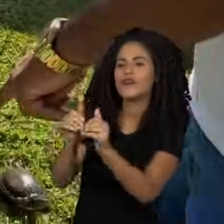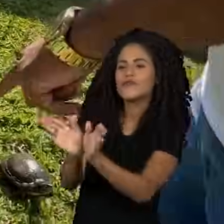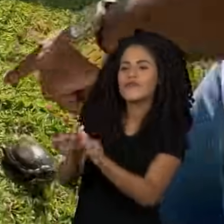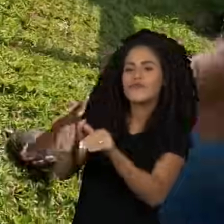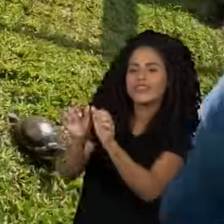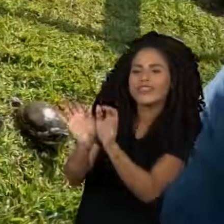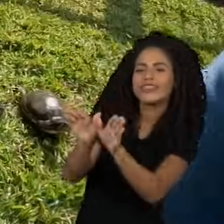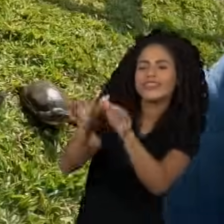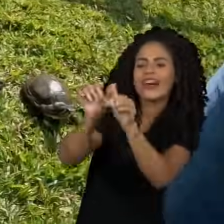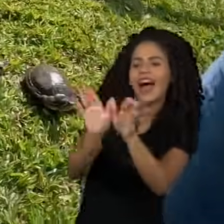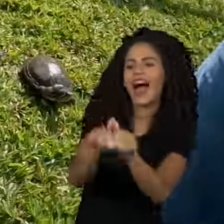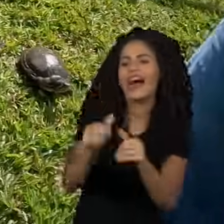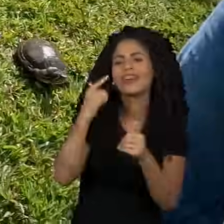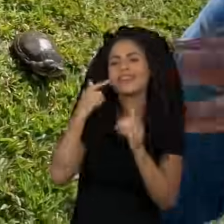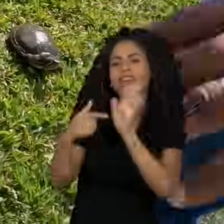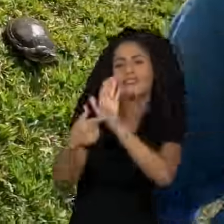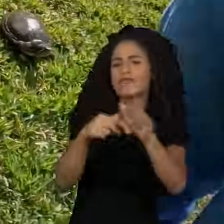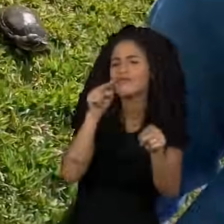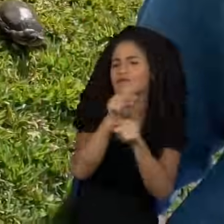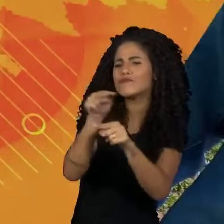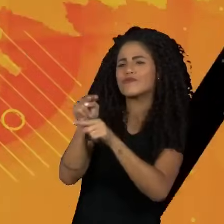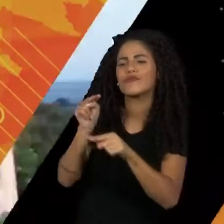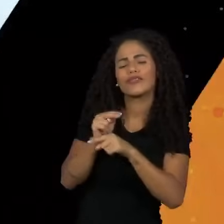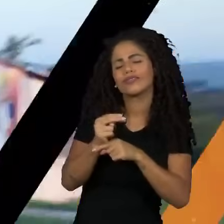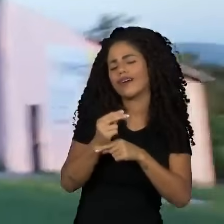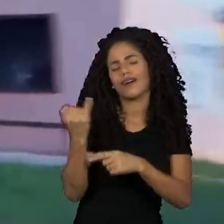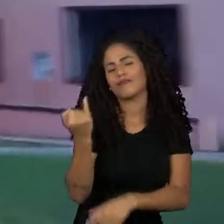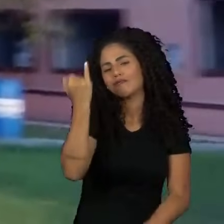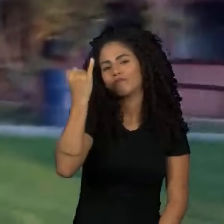aqui, nossos bichos, cuidar. É gratificante.